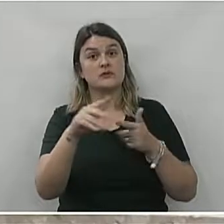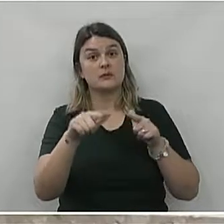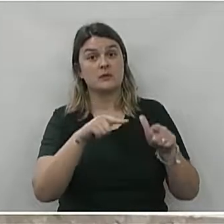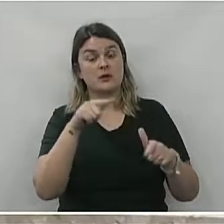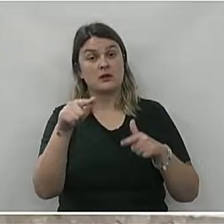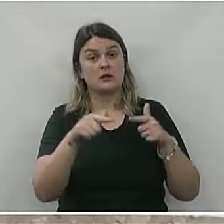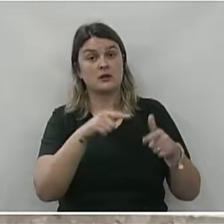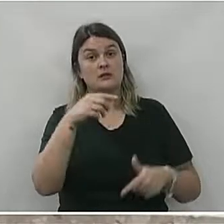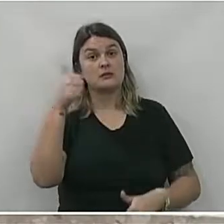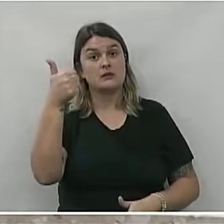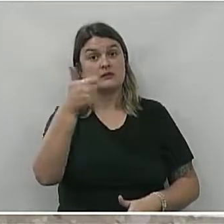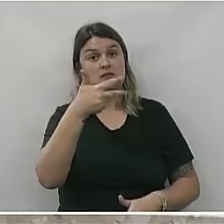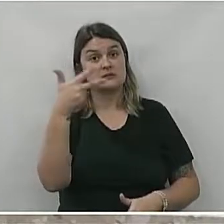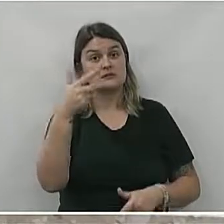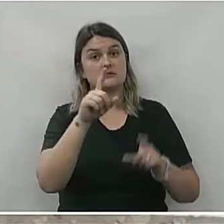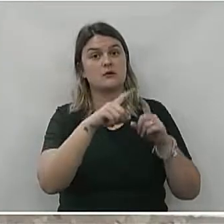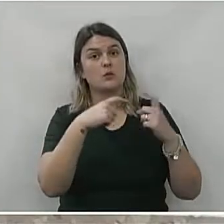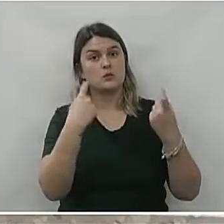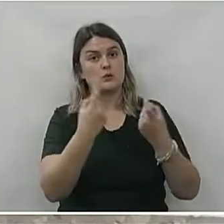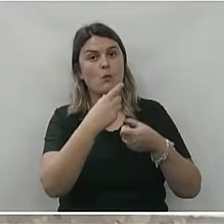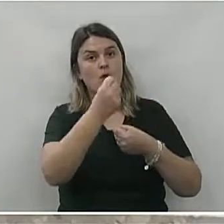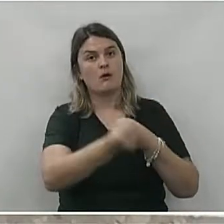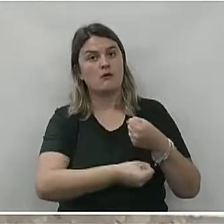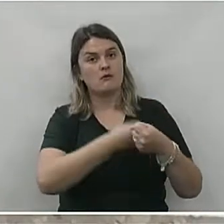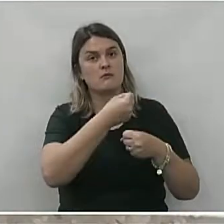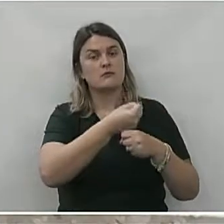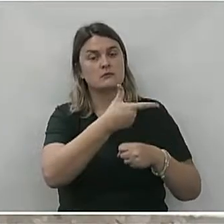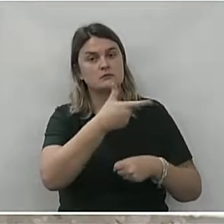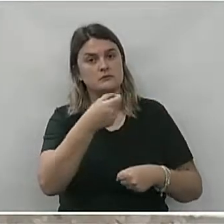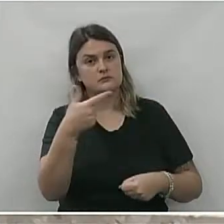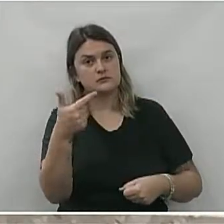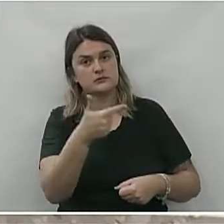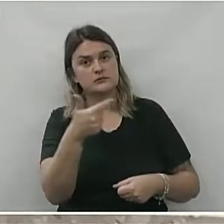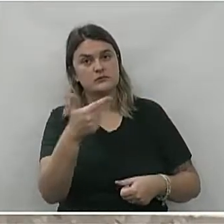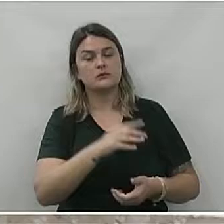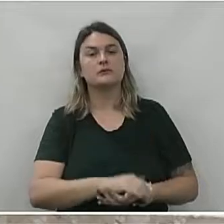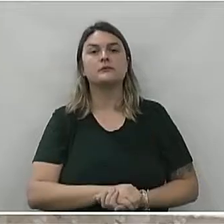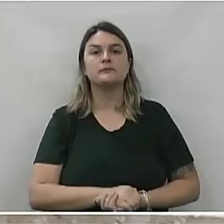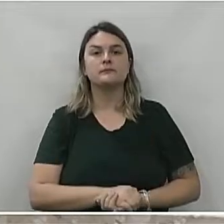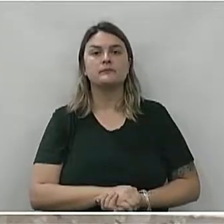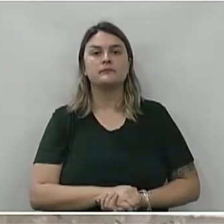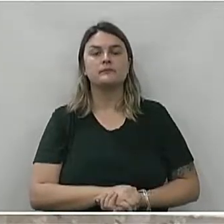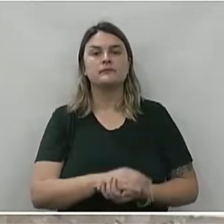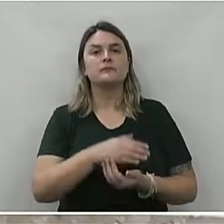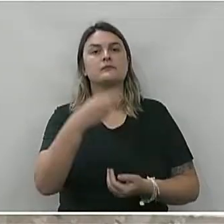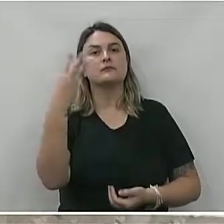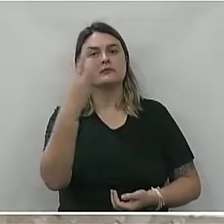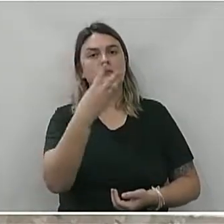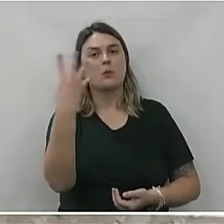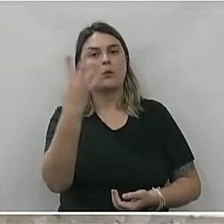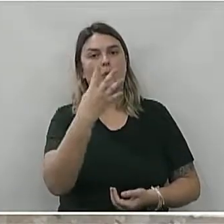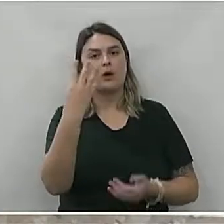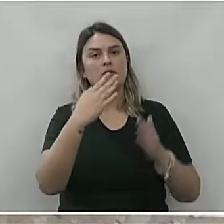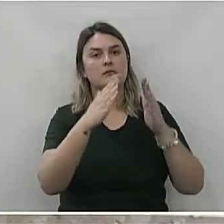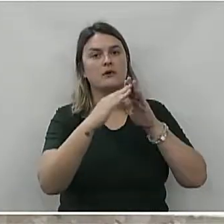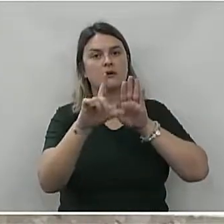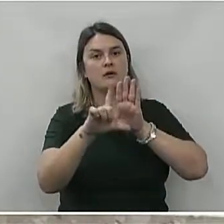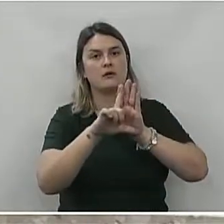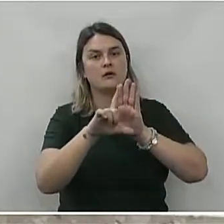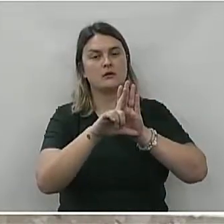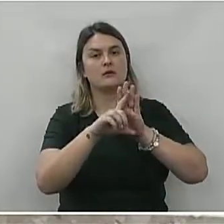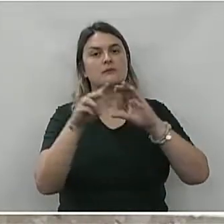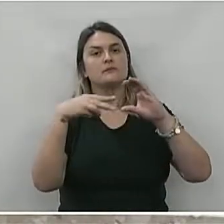abertos os trabalhos da 13ª reunião ordinária do exercício de 2022, da 34ª